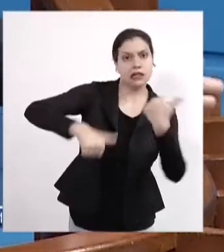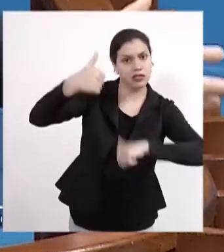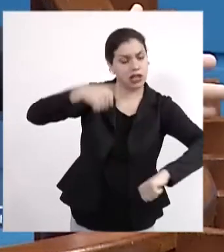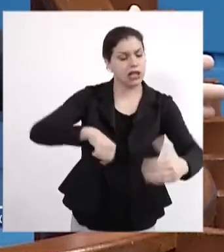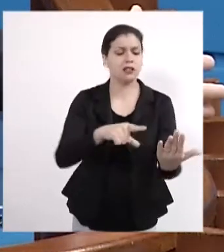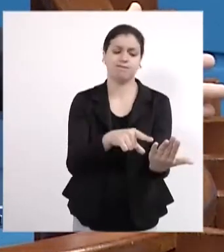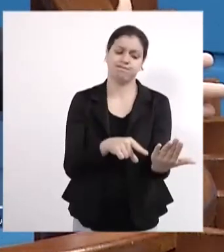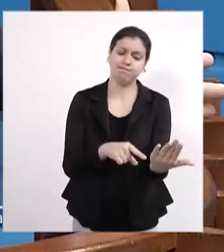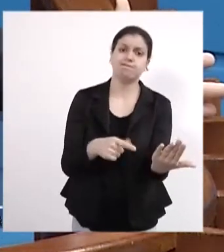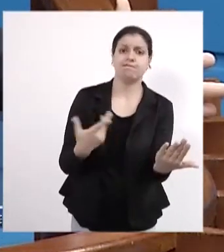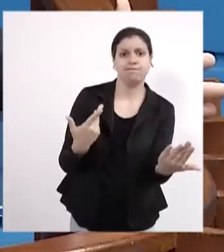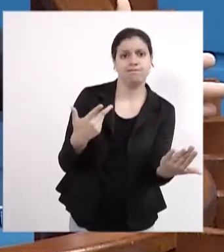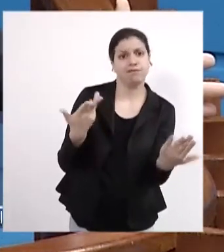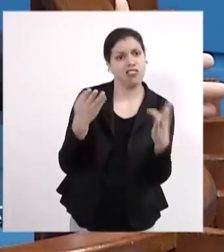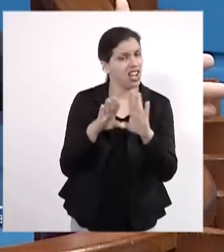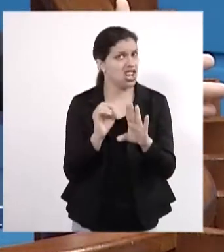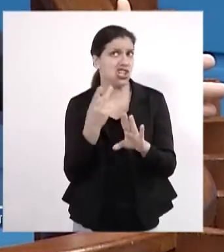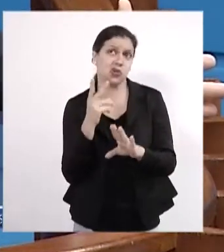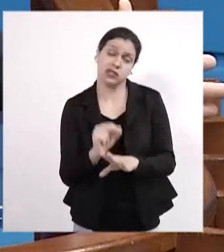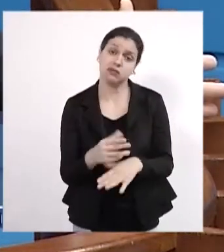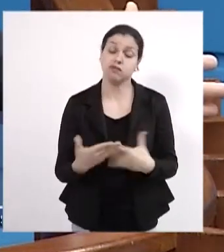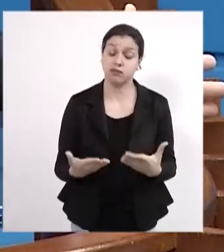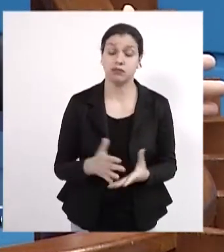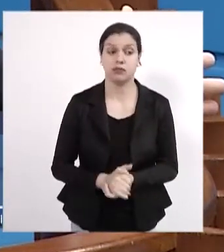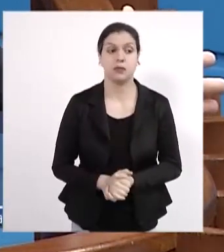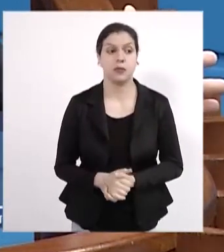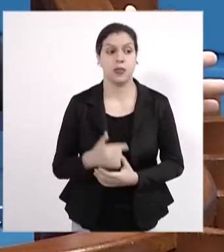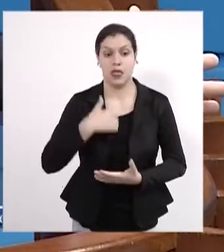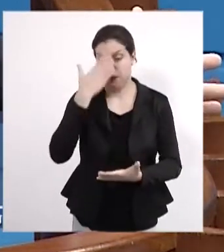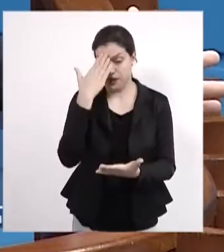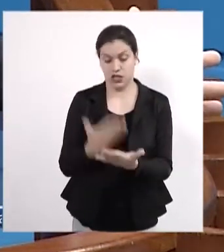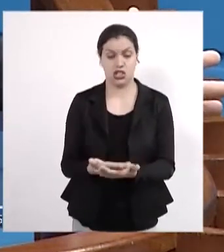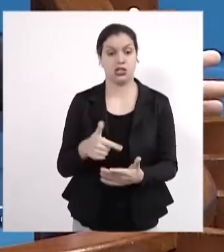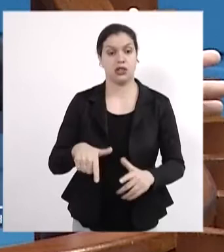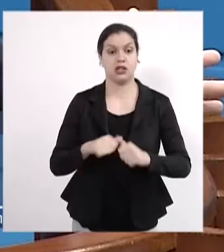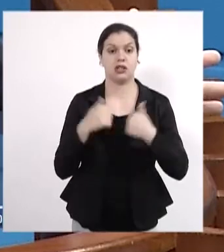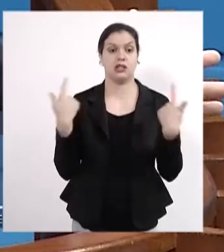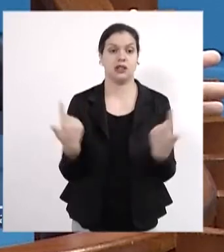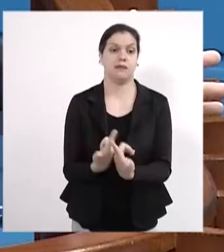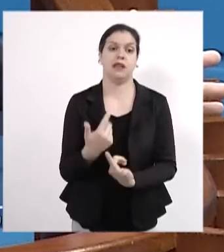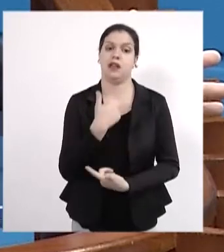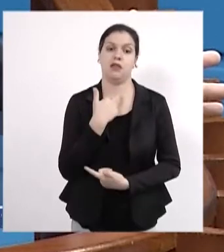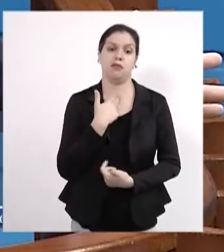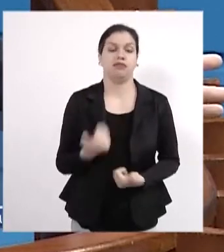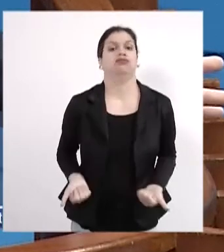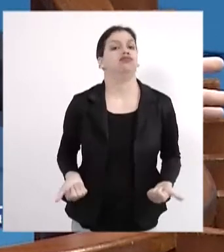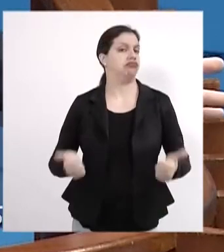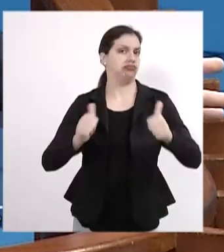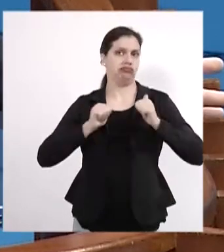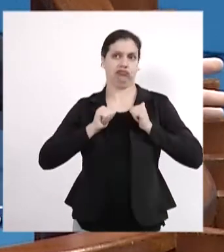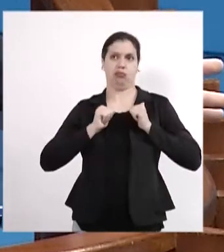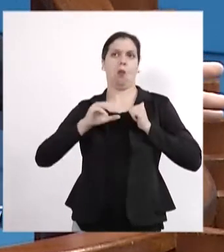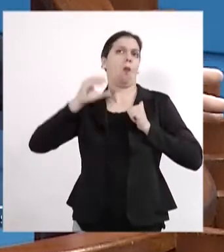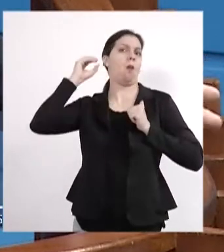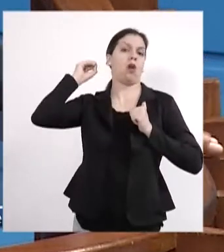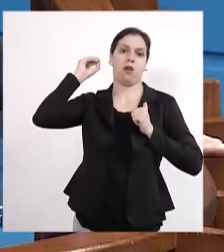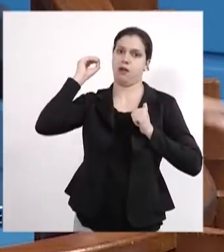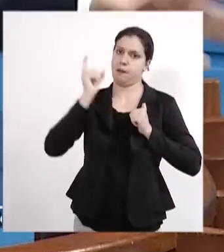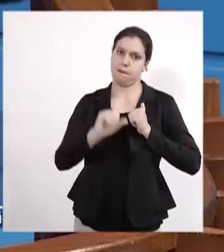devem ser adotadas ou não. Eu acredito que a Assembleia não pode ficar omissa nessa